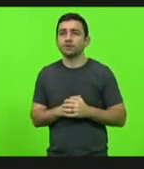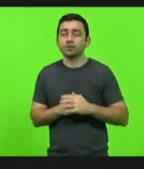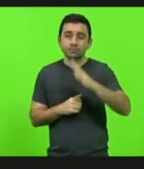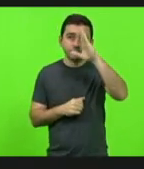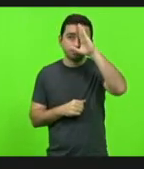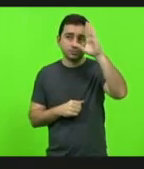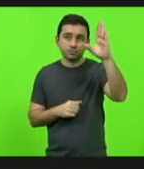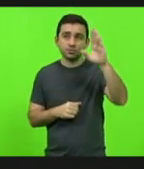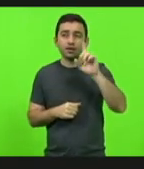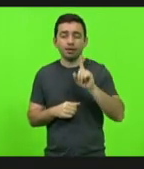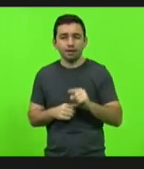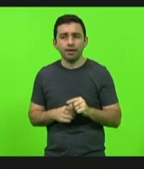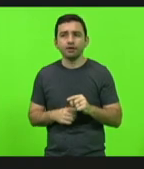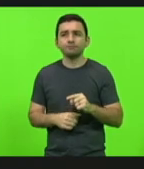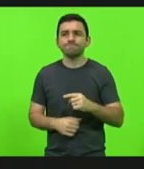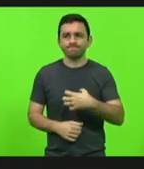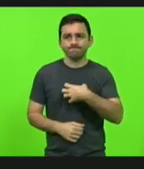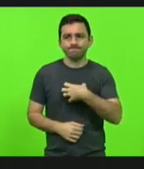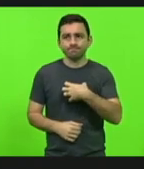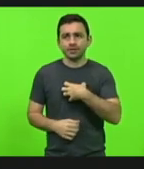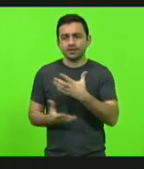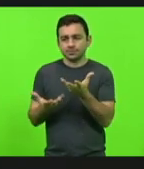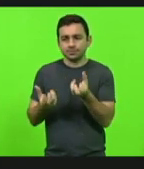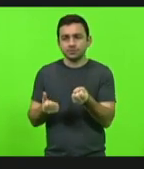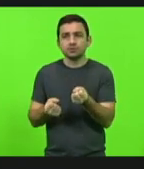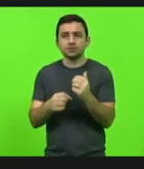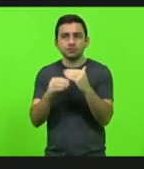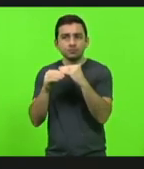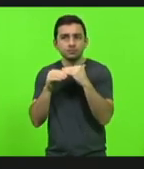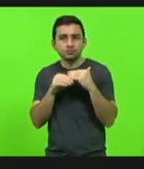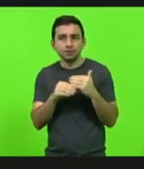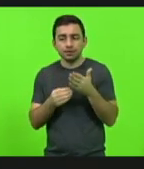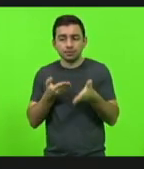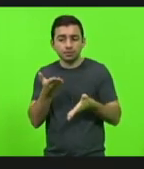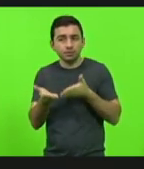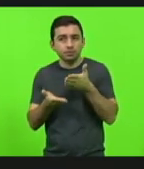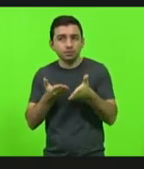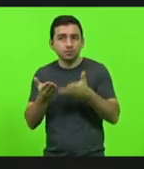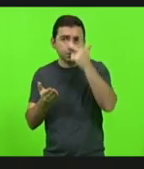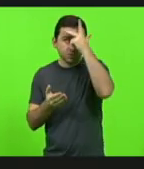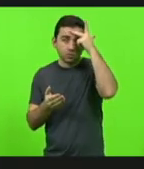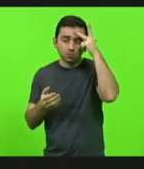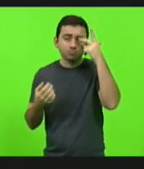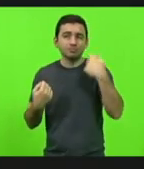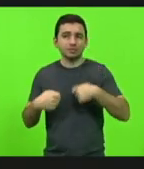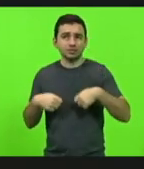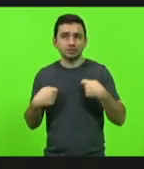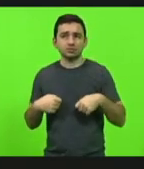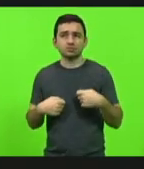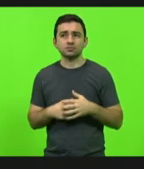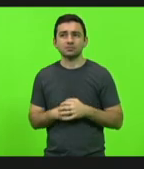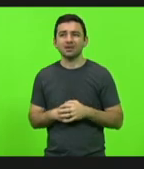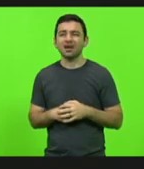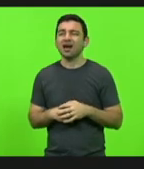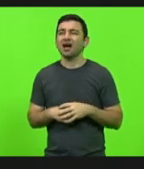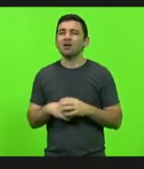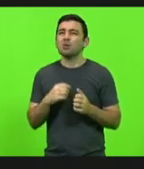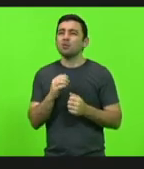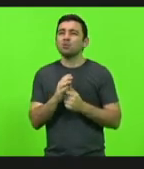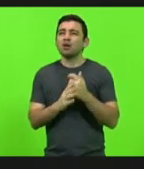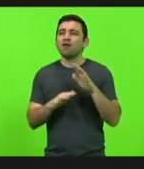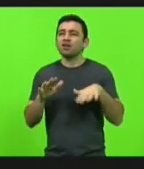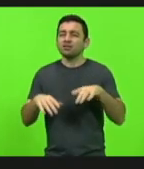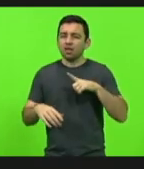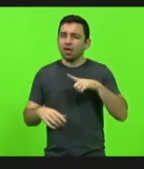na consideração e na equalização do atendimento às necessidades sociais porque muitas vezes se tem